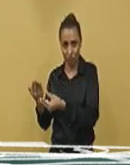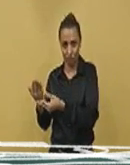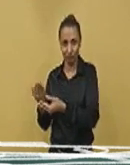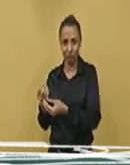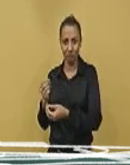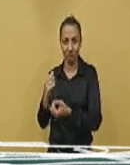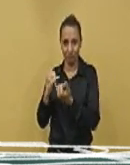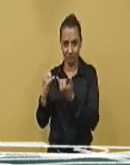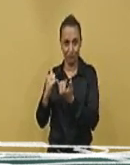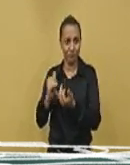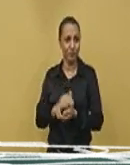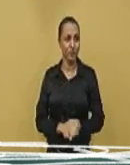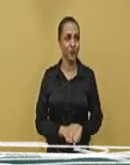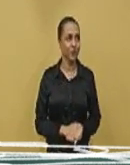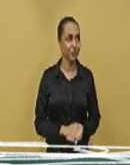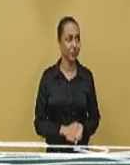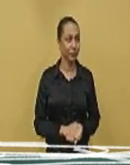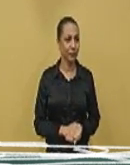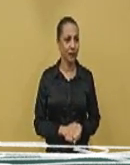Zero.